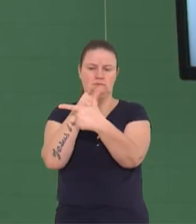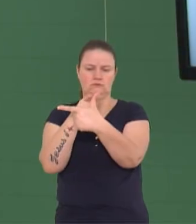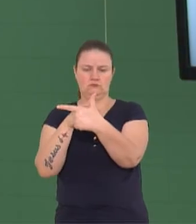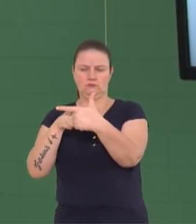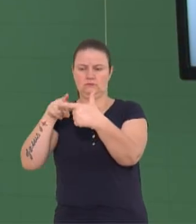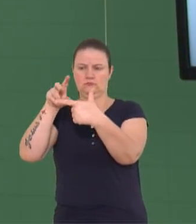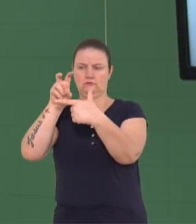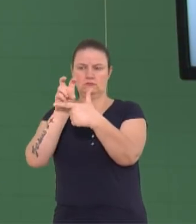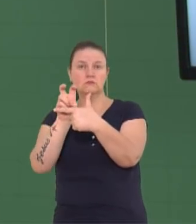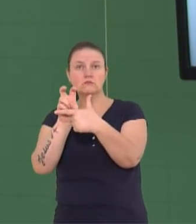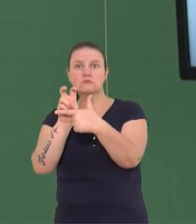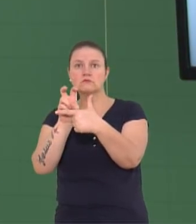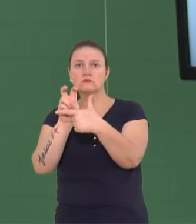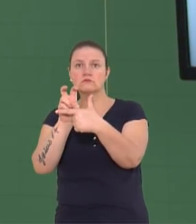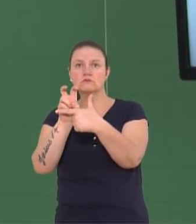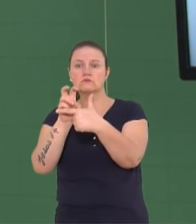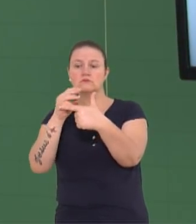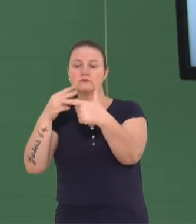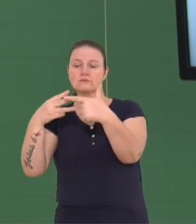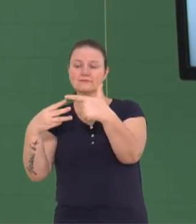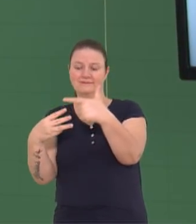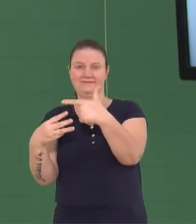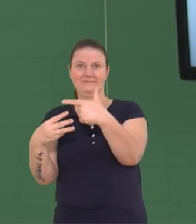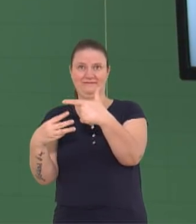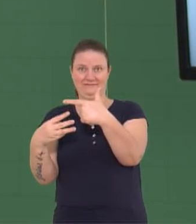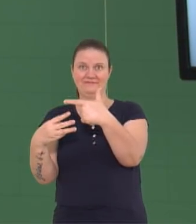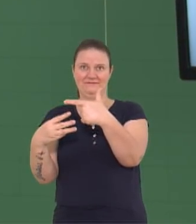15 dividido por 5, 3.